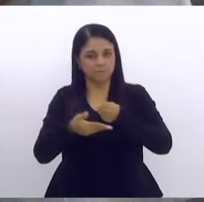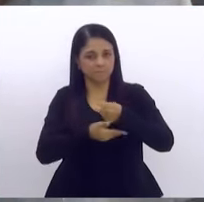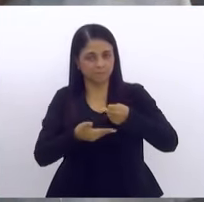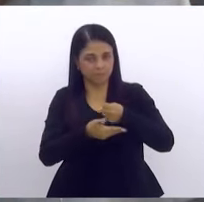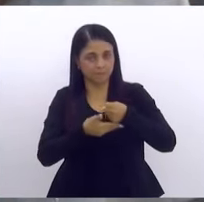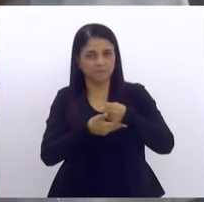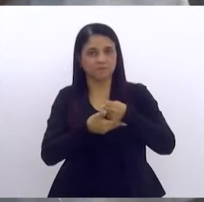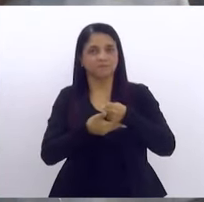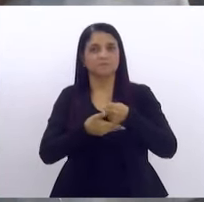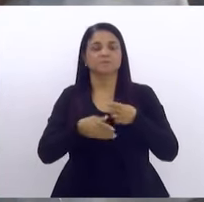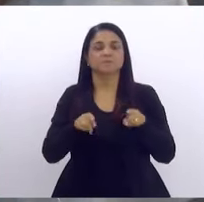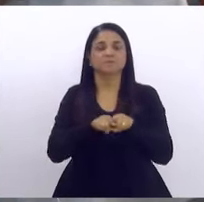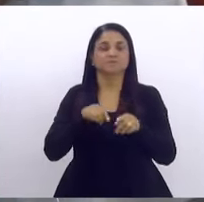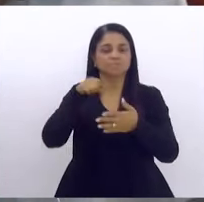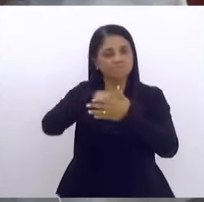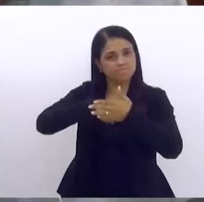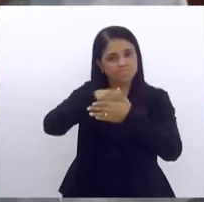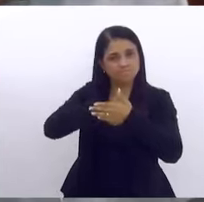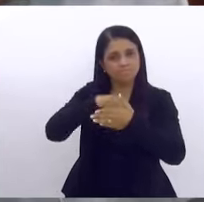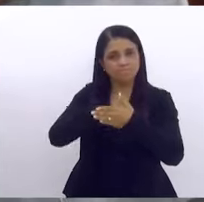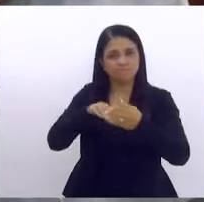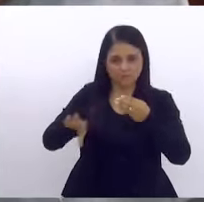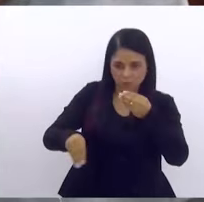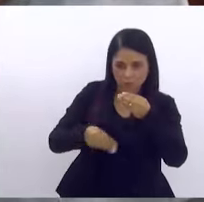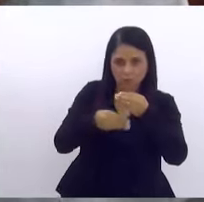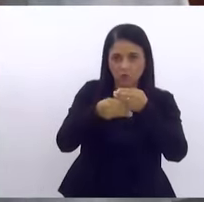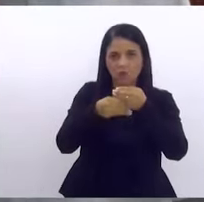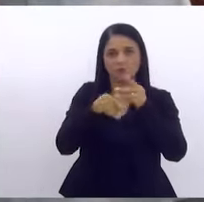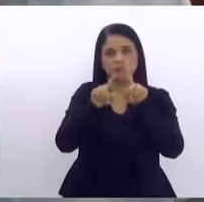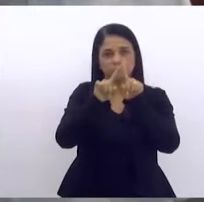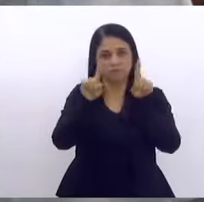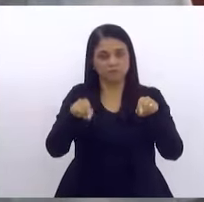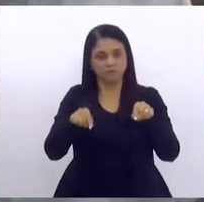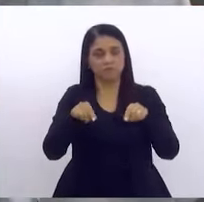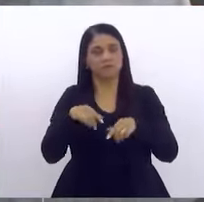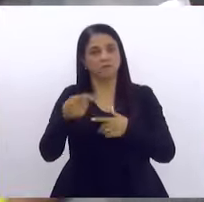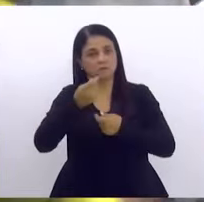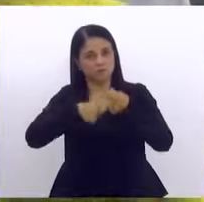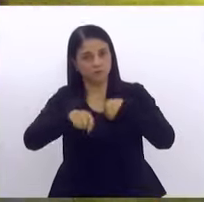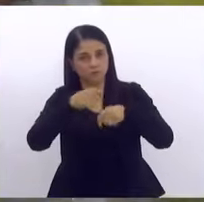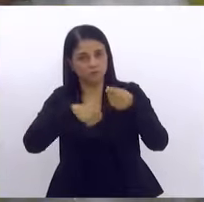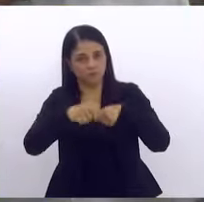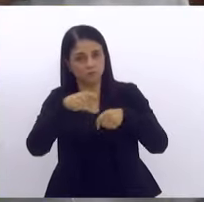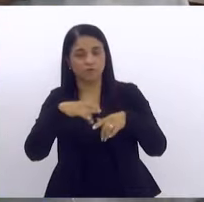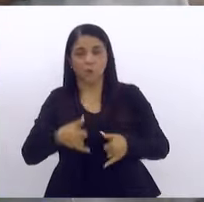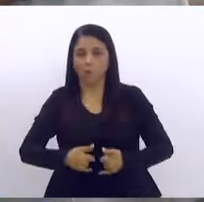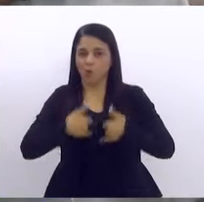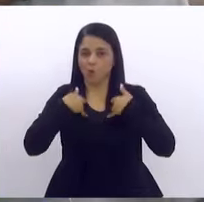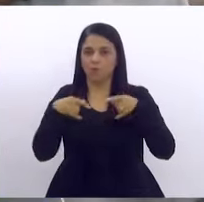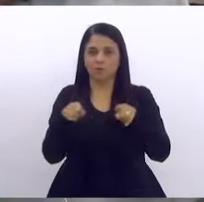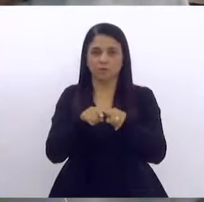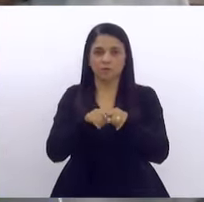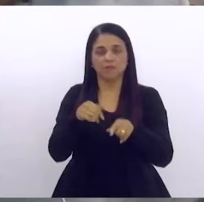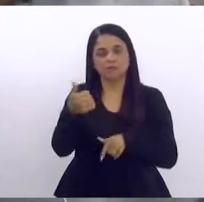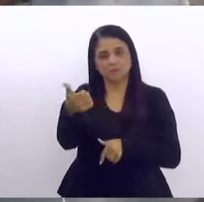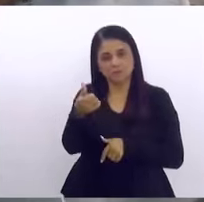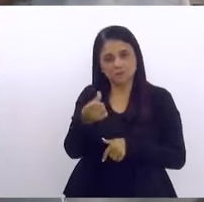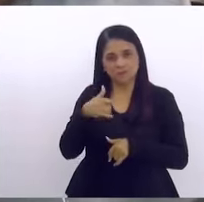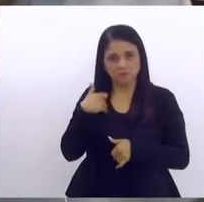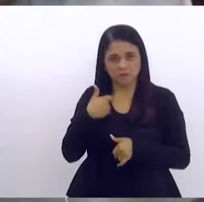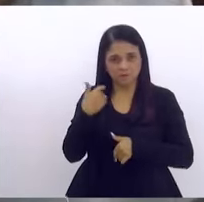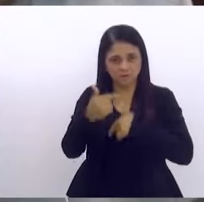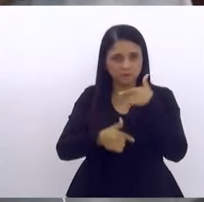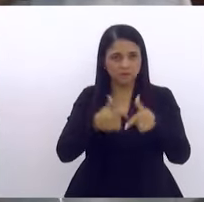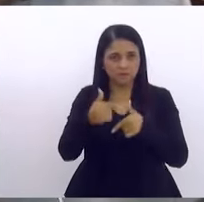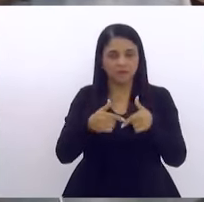Educação, segue a luta também pela incorporação dos funcionários administrativos, da qual tenho orgulho de ter sido durante 16 anos,